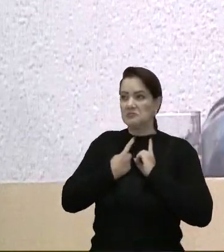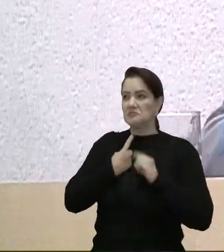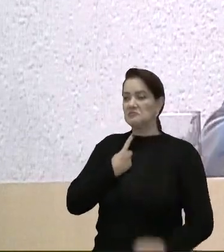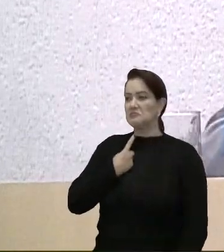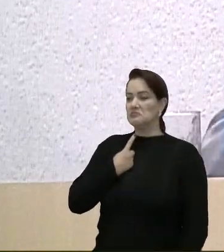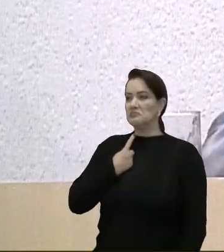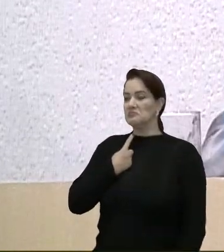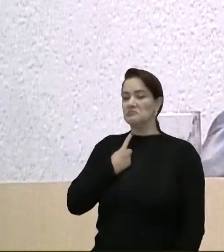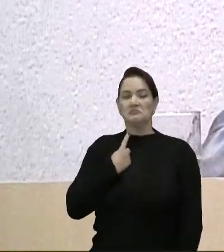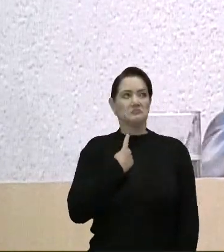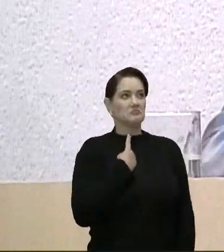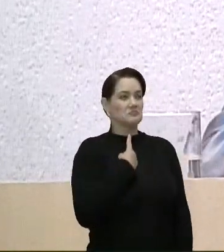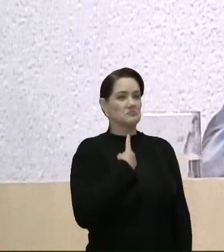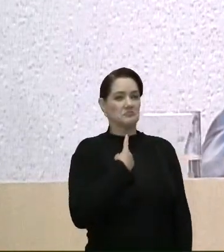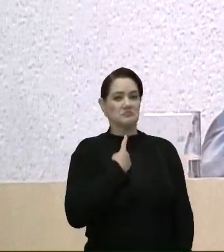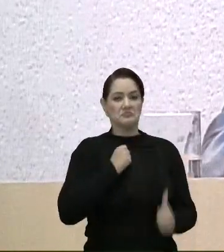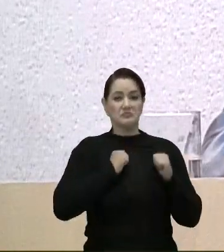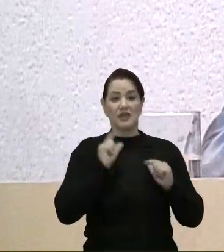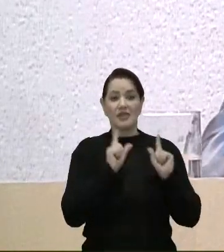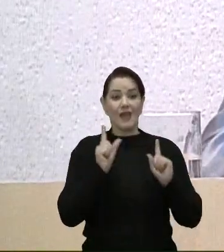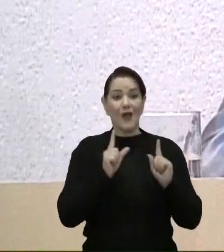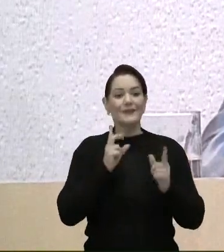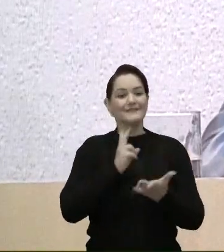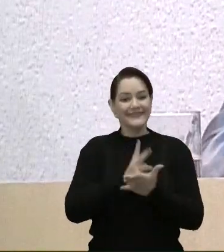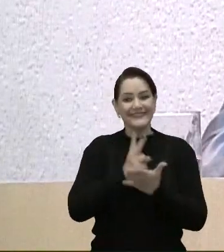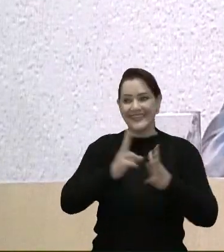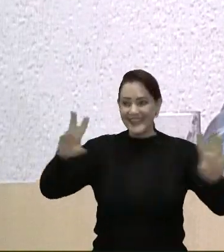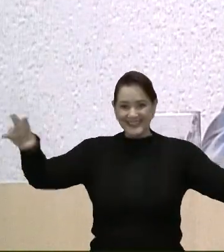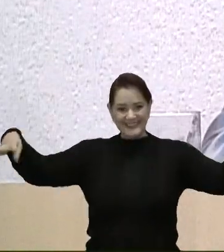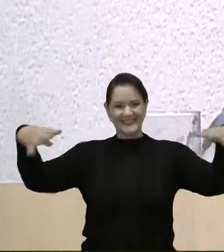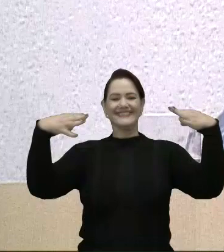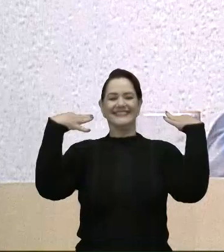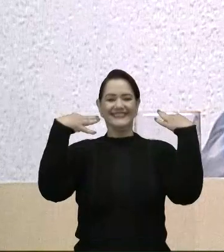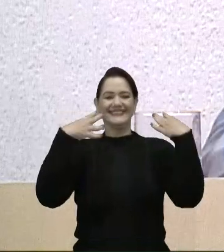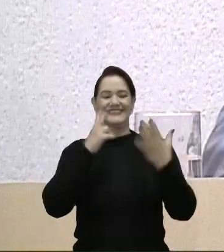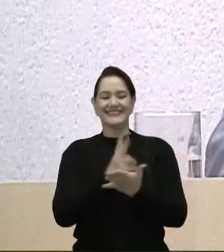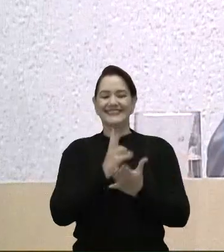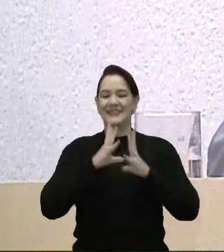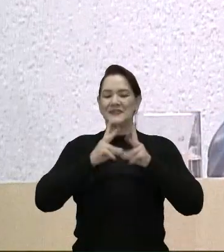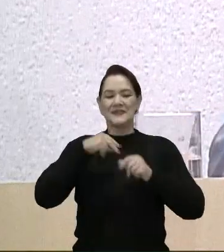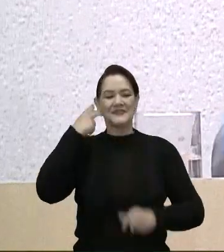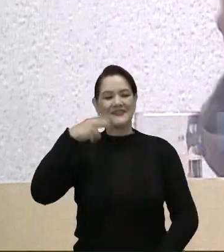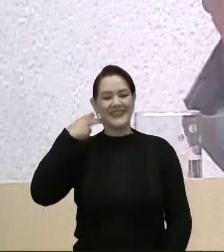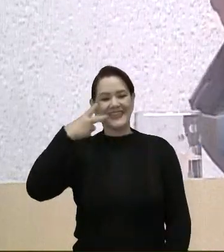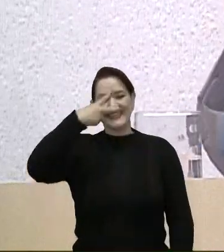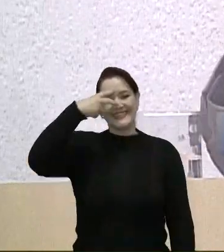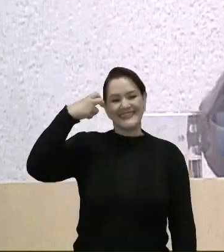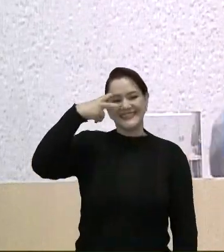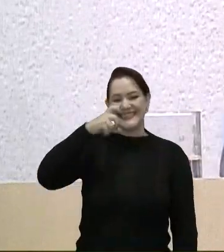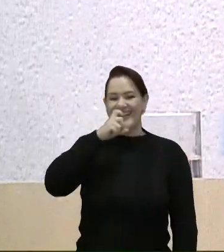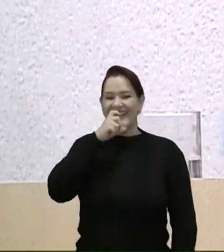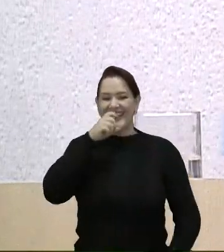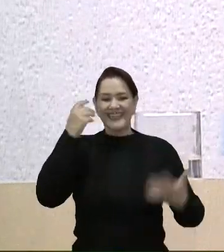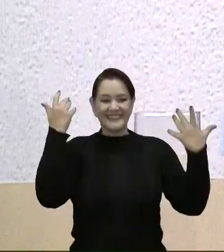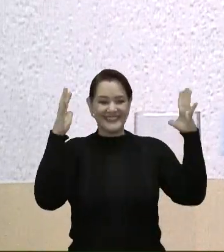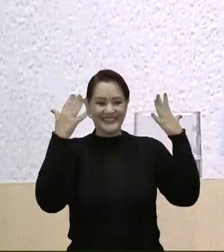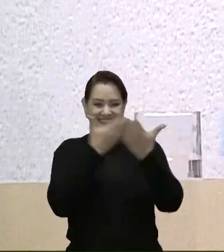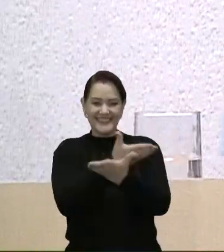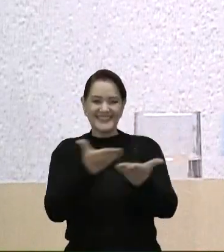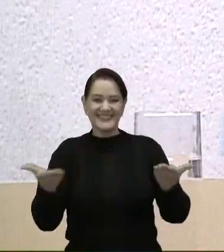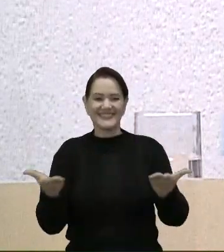nós. Agradecer ao vereador, a todos os vereadores, né, ao vereador Dentinho, a Elisa, a todos os vereadores dessa casa, por poder parabenizar vocês,